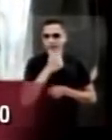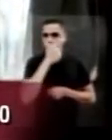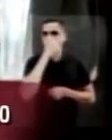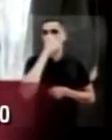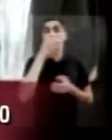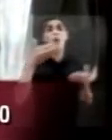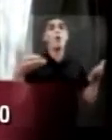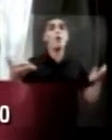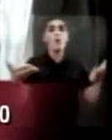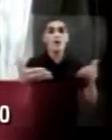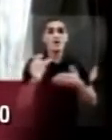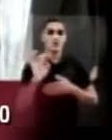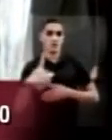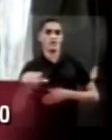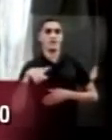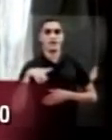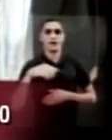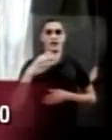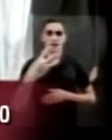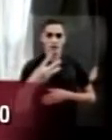com 39%.